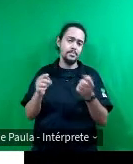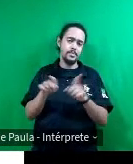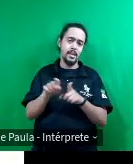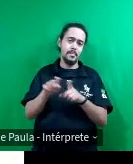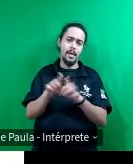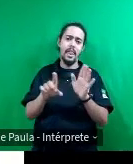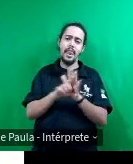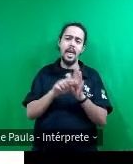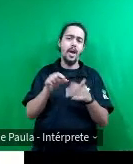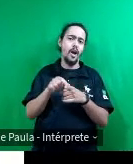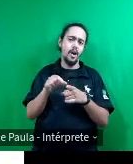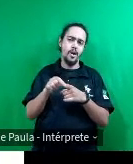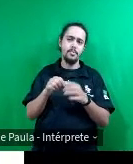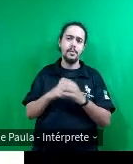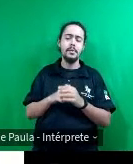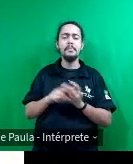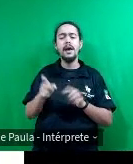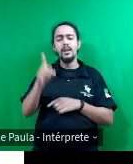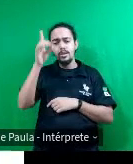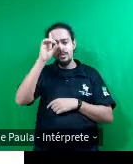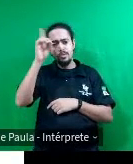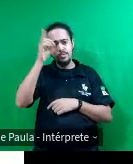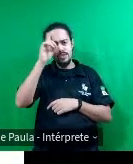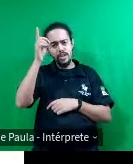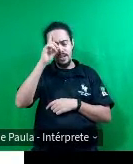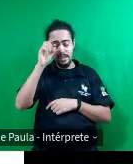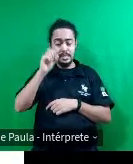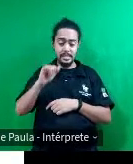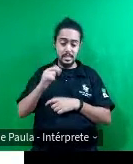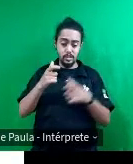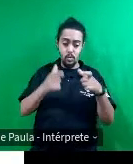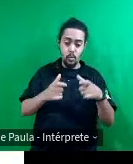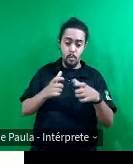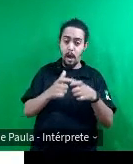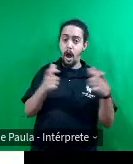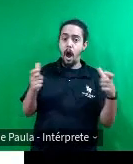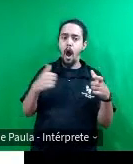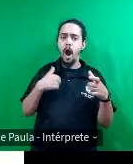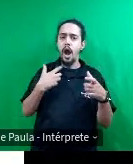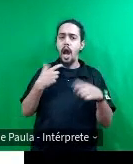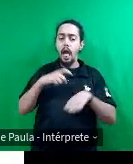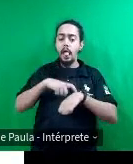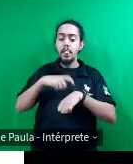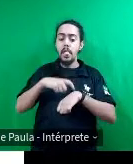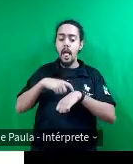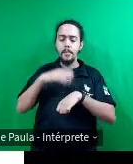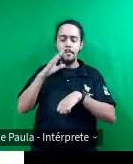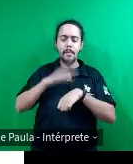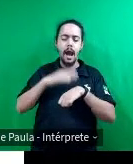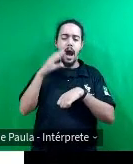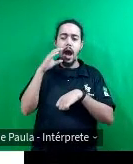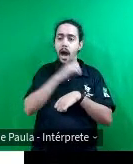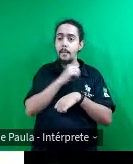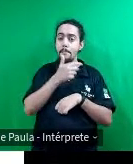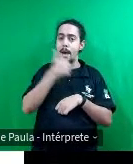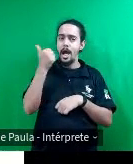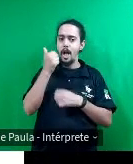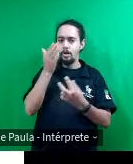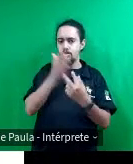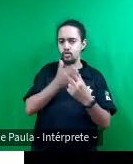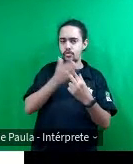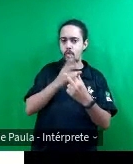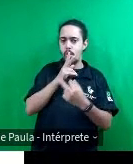também. Só que no dia a dia, quando a gente está analisando circuitos maiores, eu quero ganhar tempo, o divisor de tensão é muito bom. Ajuda bastante